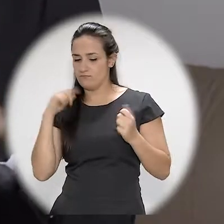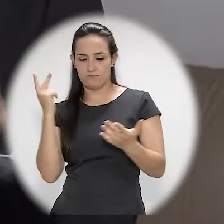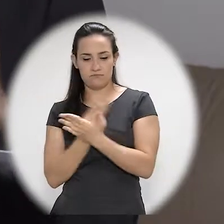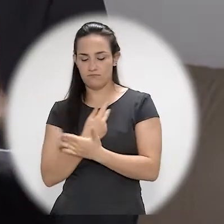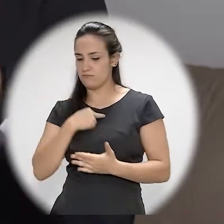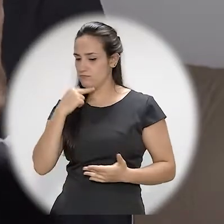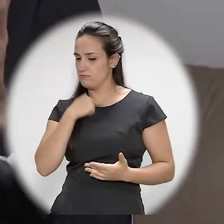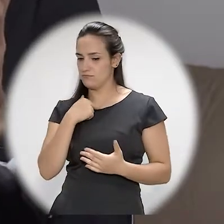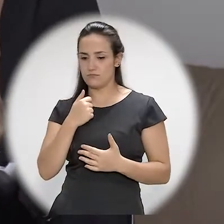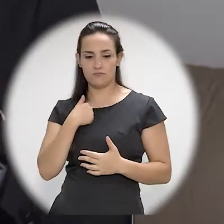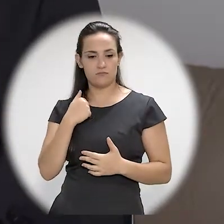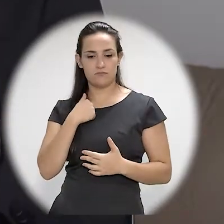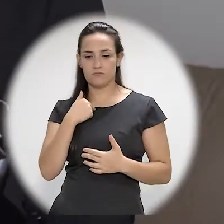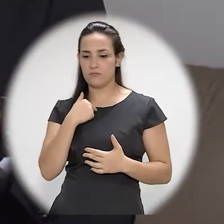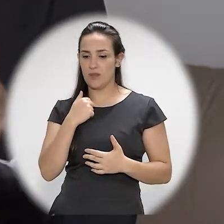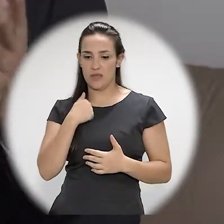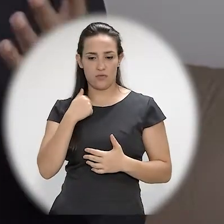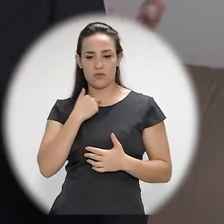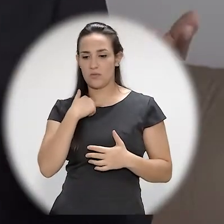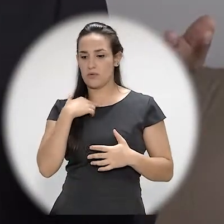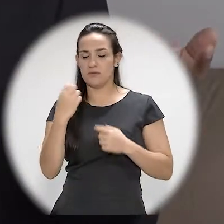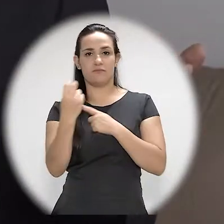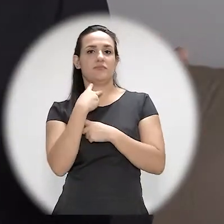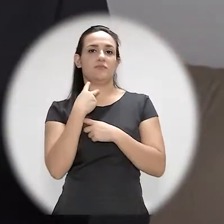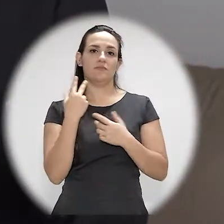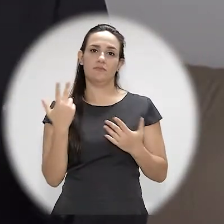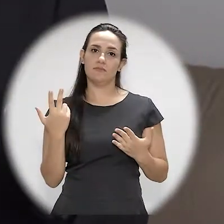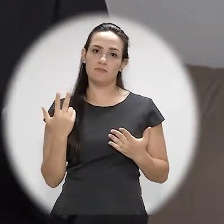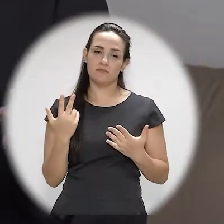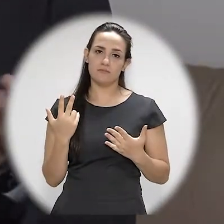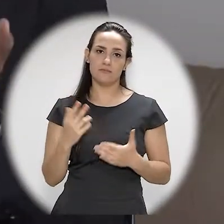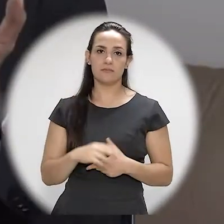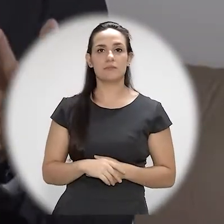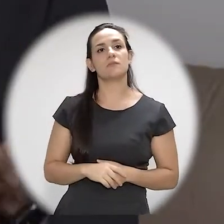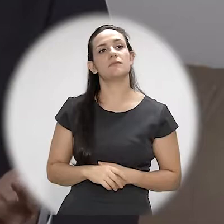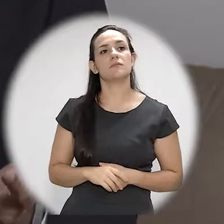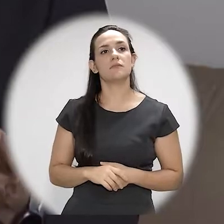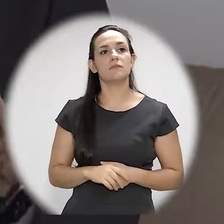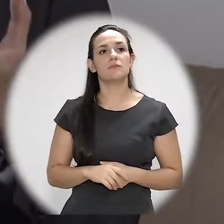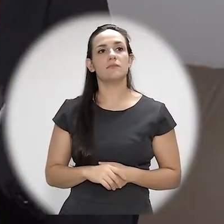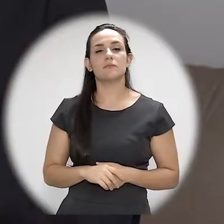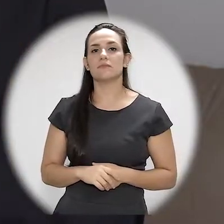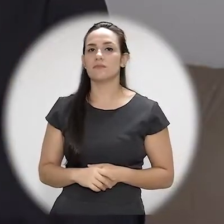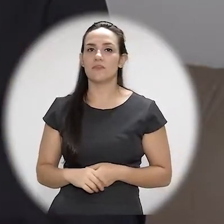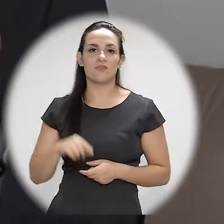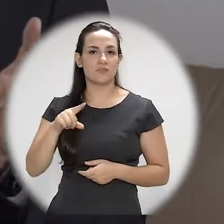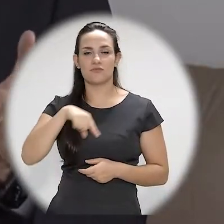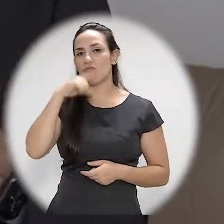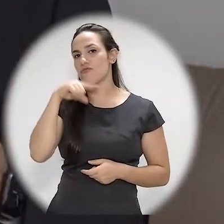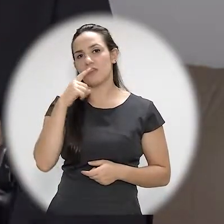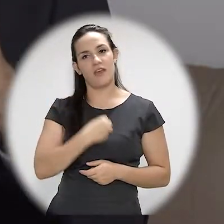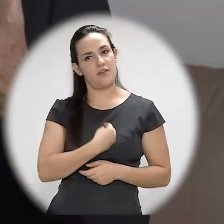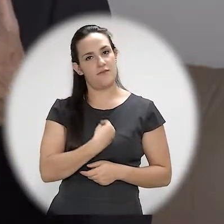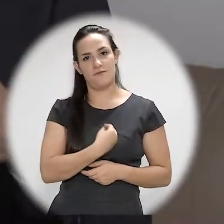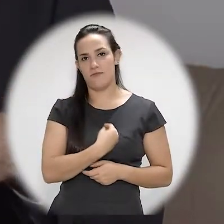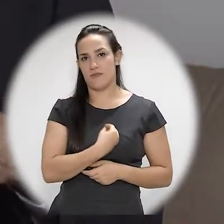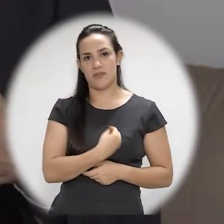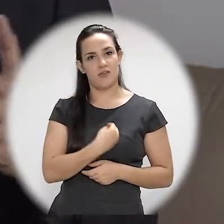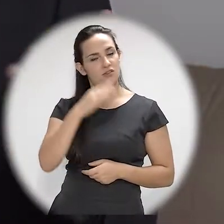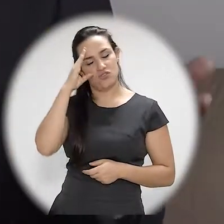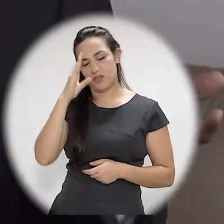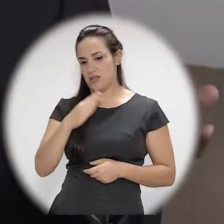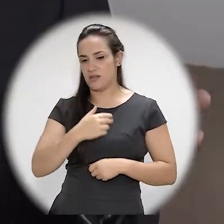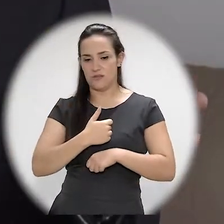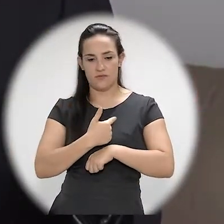posso errar. Eu posso ser chamado a qualquer minuto. Ninguém aguenta isso. É impossível viver 24 horas, 8